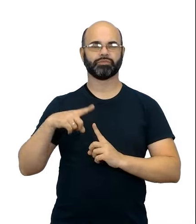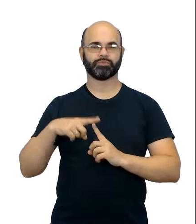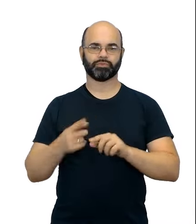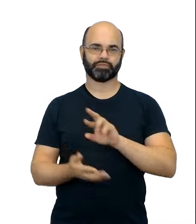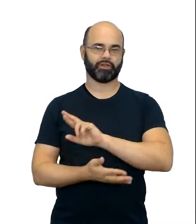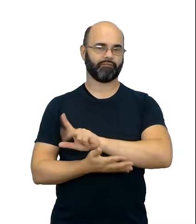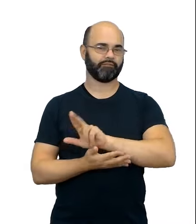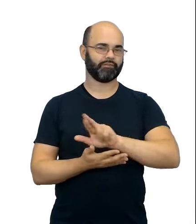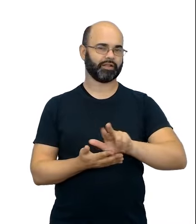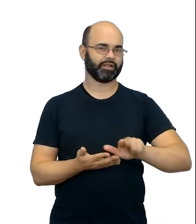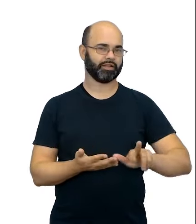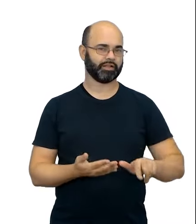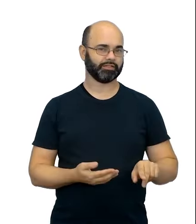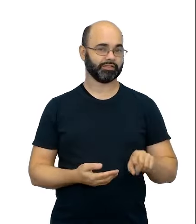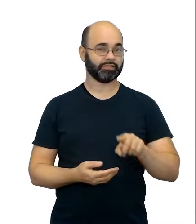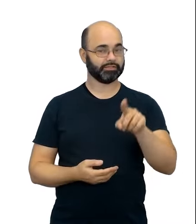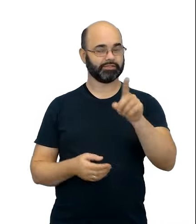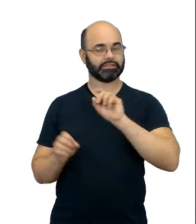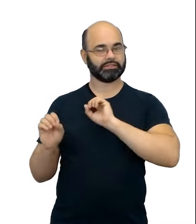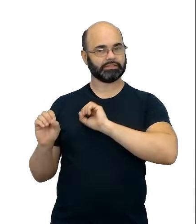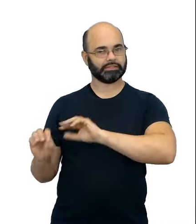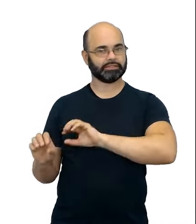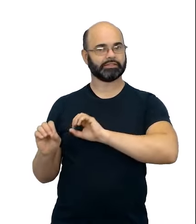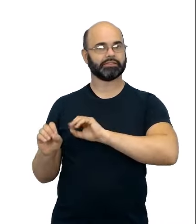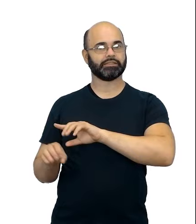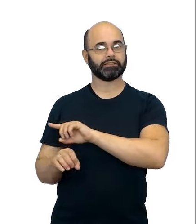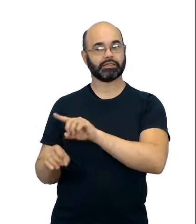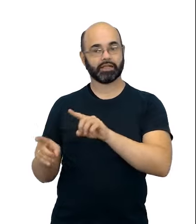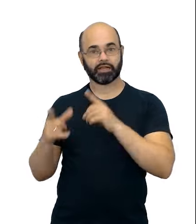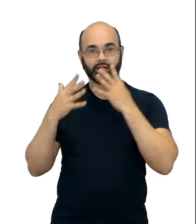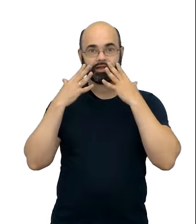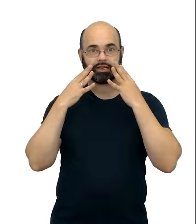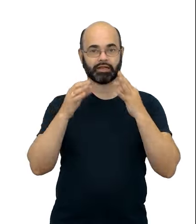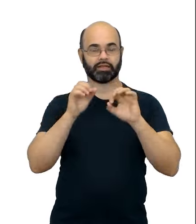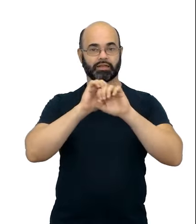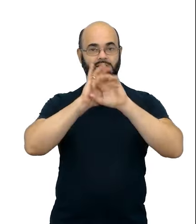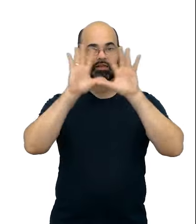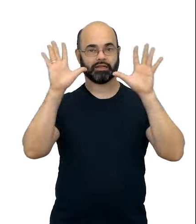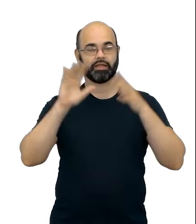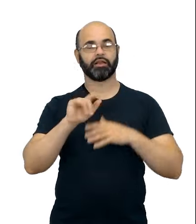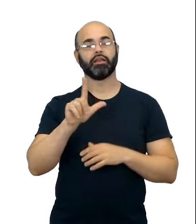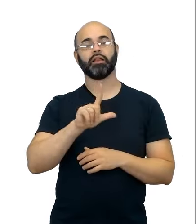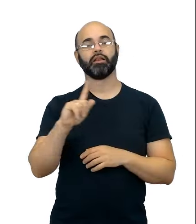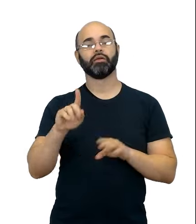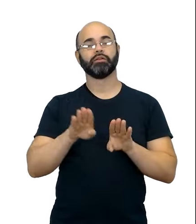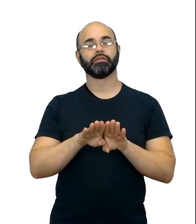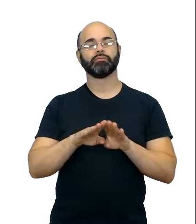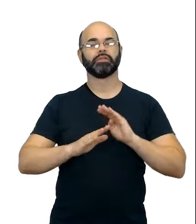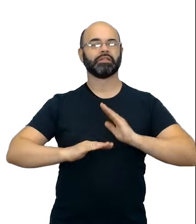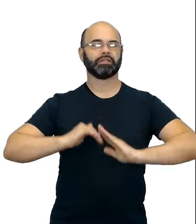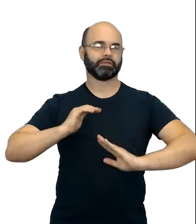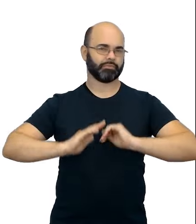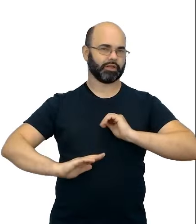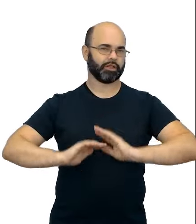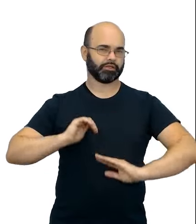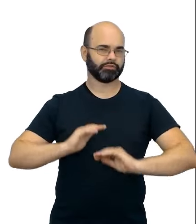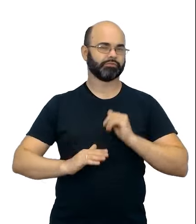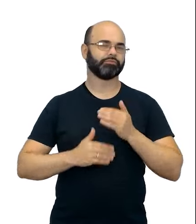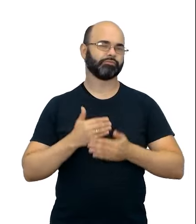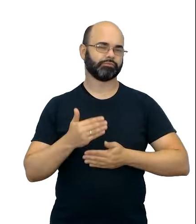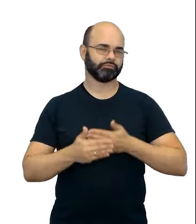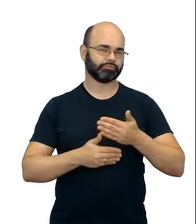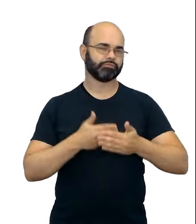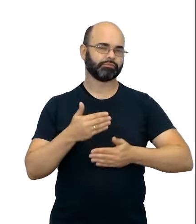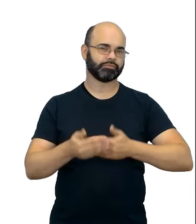que, nos anos finais, em ensino médio, as práticas de linguagem mais objeto de conhecimento são progressivamente mais